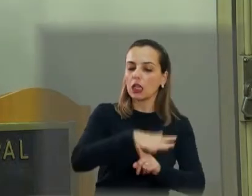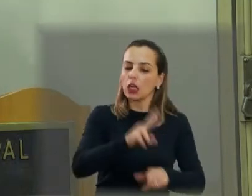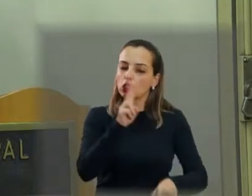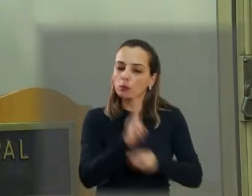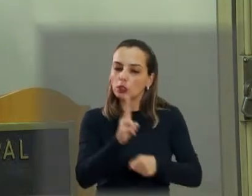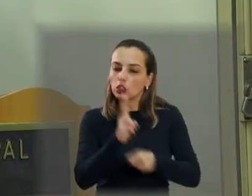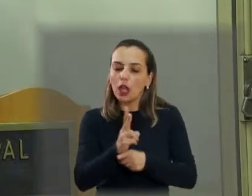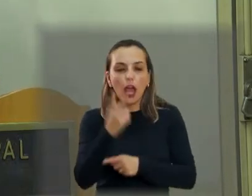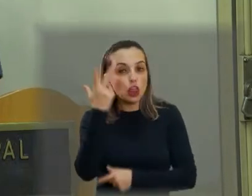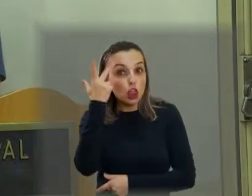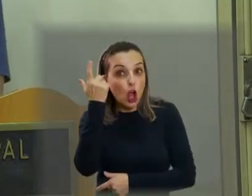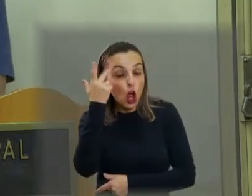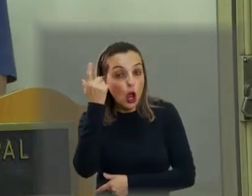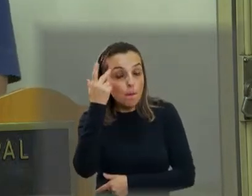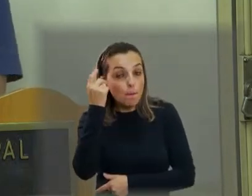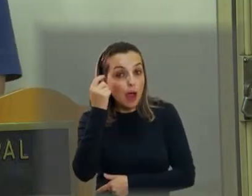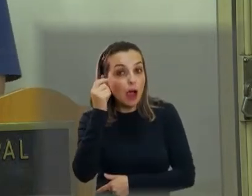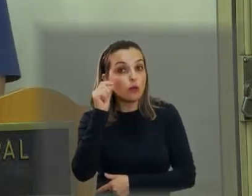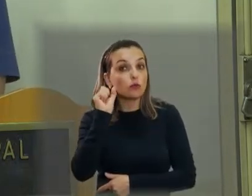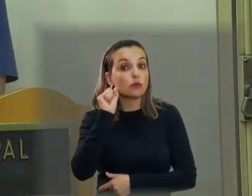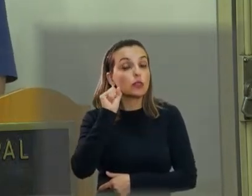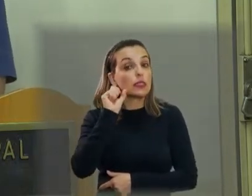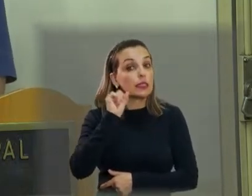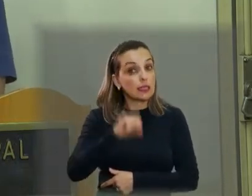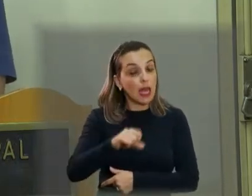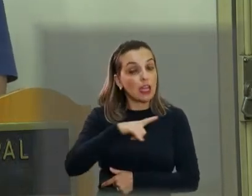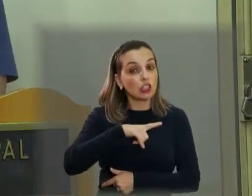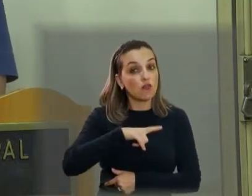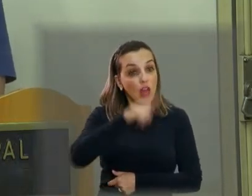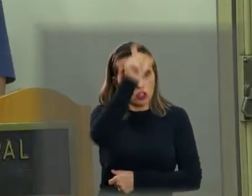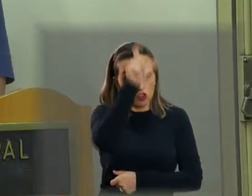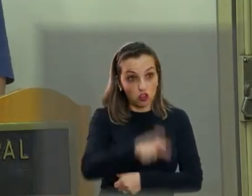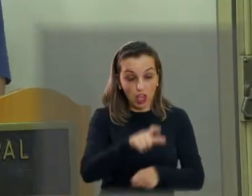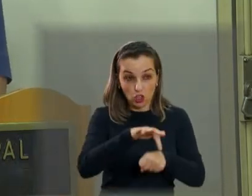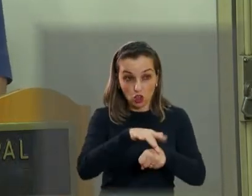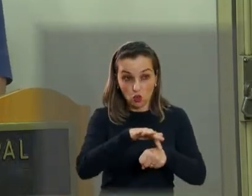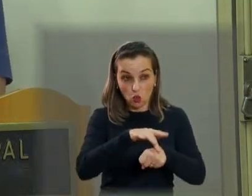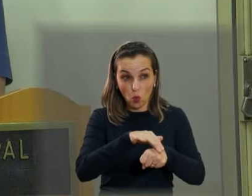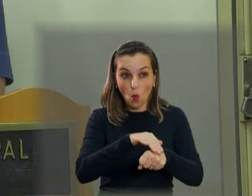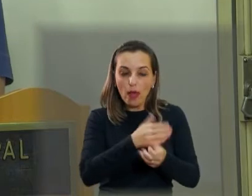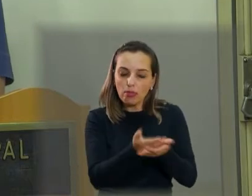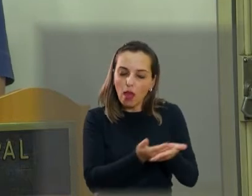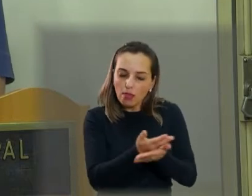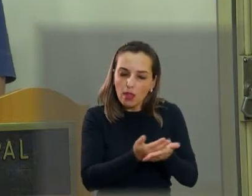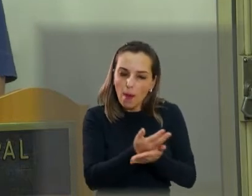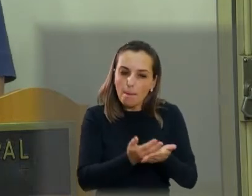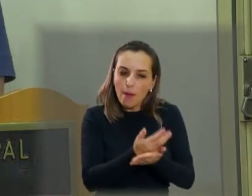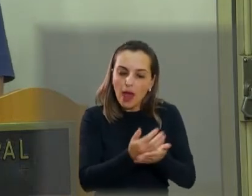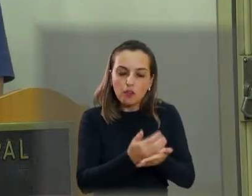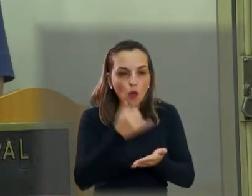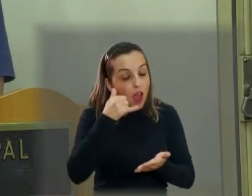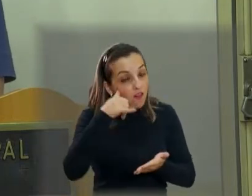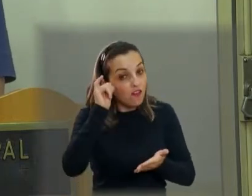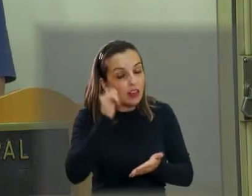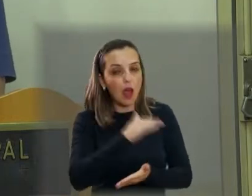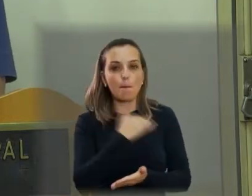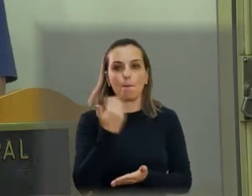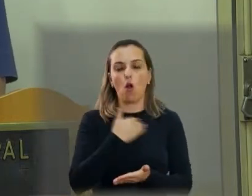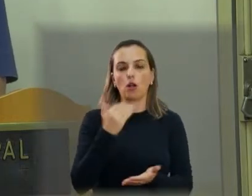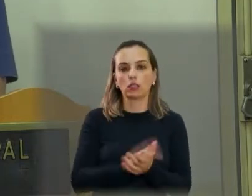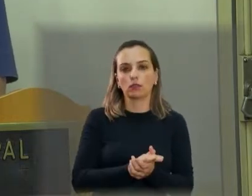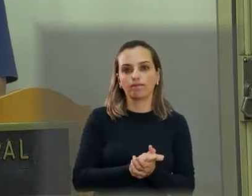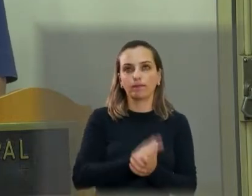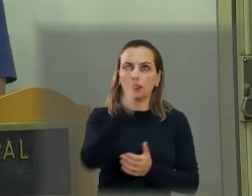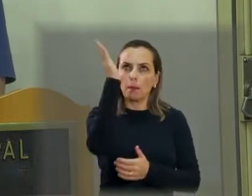forma natural, desde que a gente garantisse assistência ao doente, evitasse o óbito. A gente viu com outras regiões do Brasil que